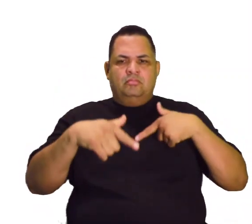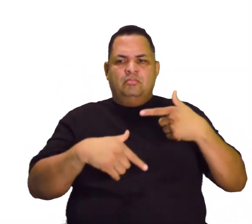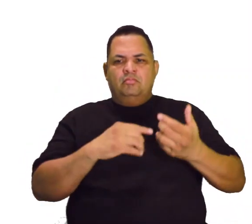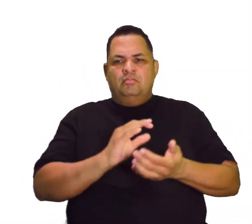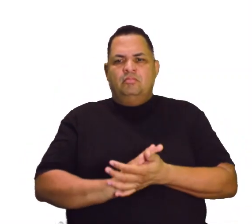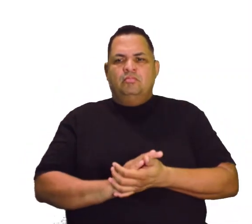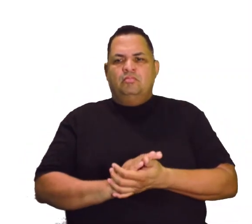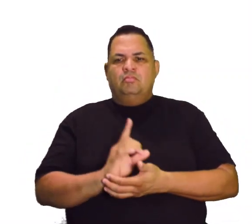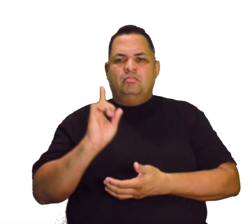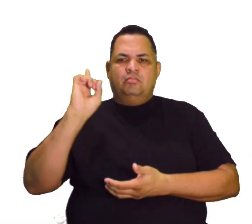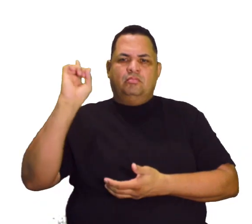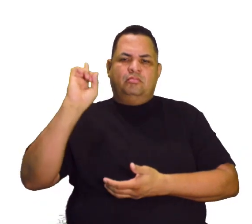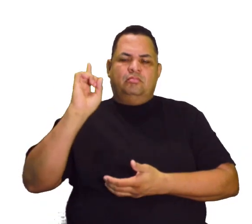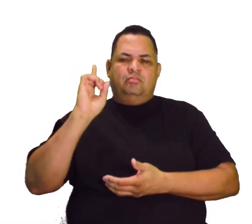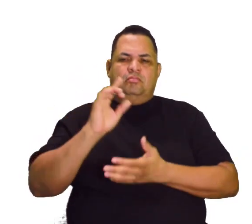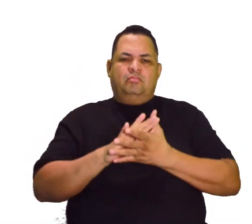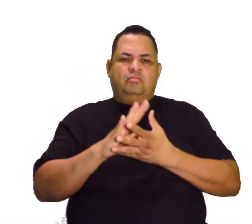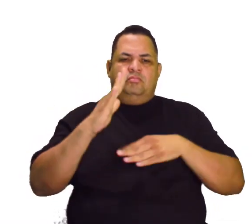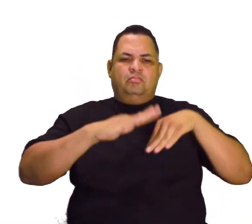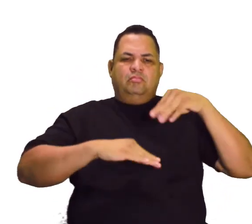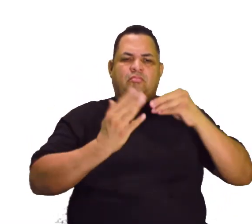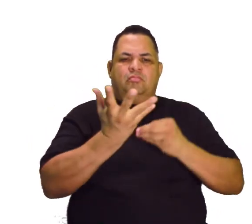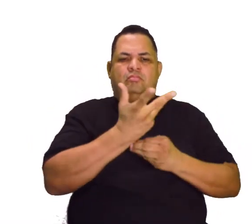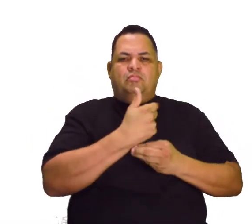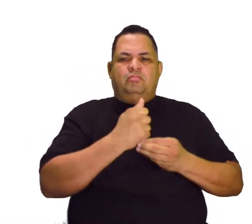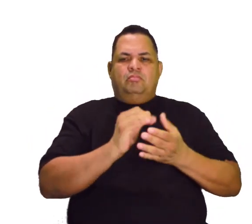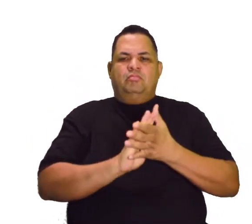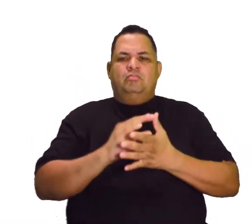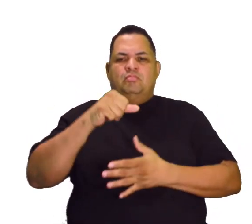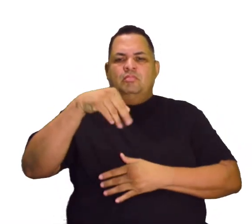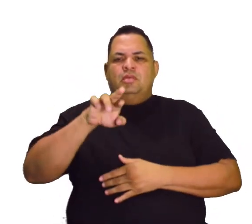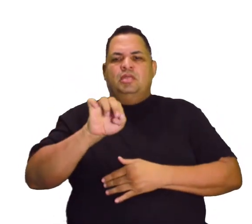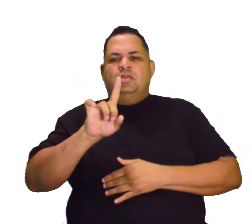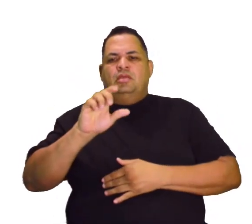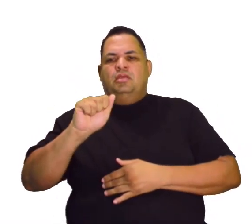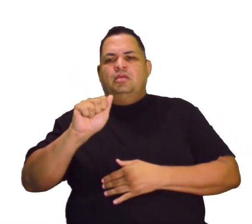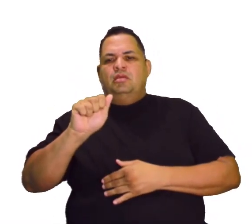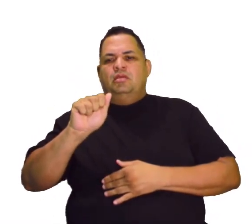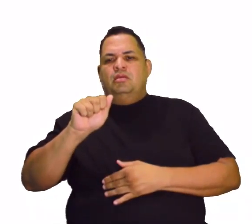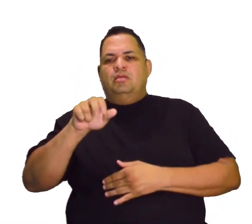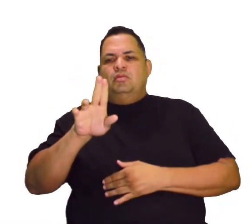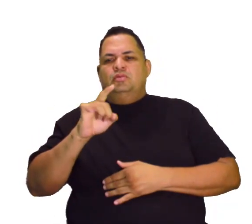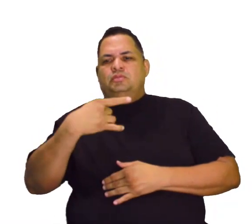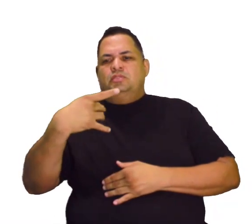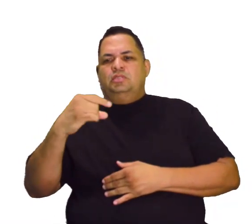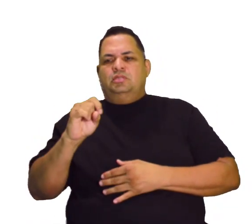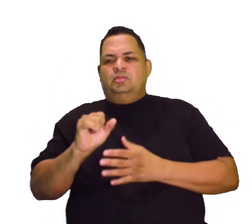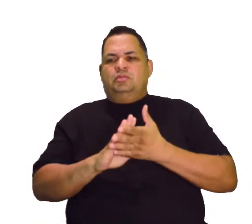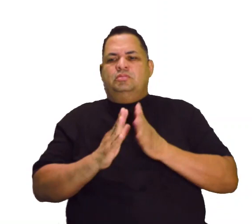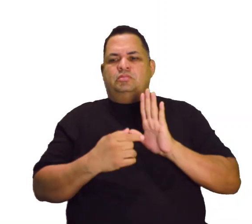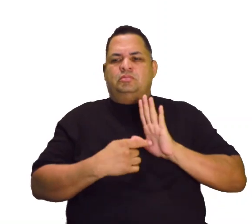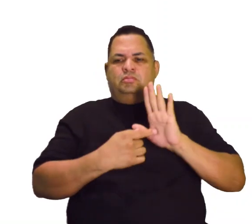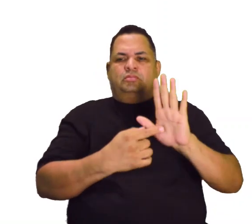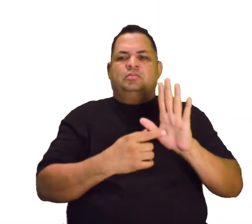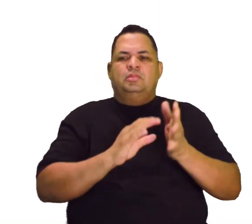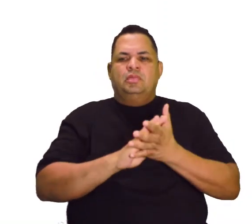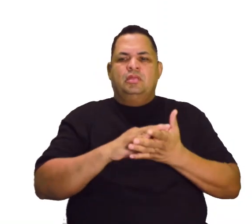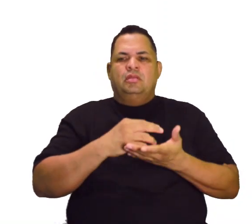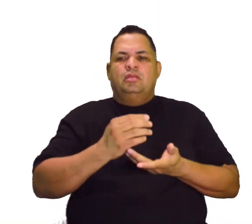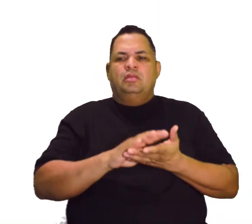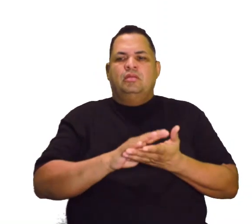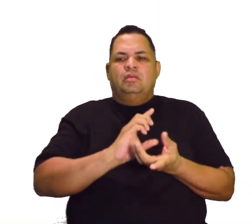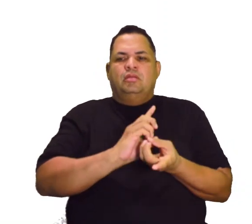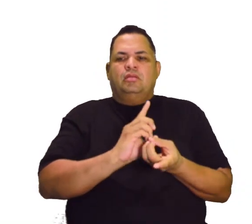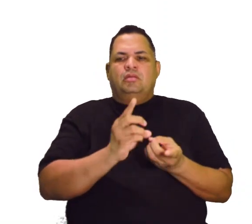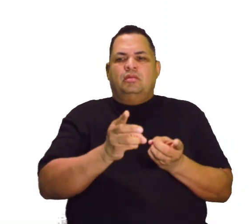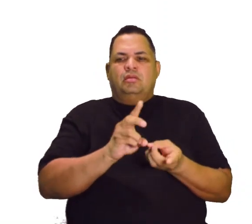da artista popular, Maria Auxiliadora, que representa aqui a sua cultura, que, por exemplo, é capoeira, né?